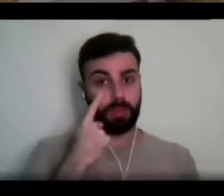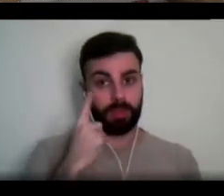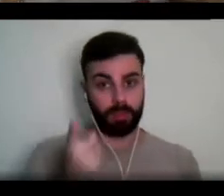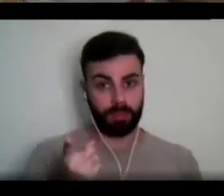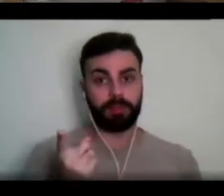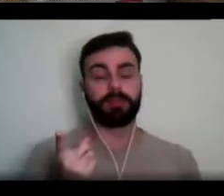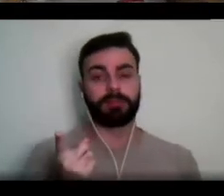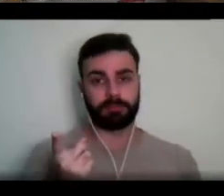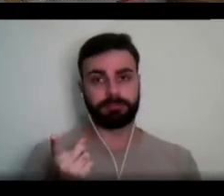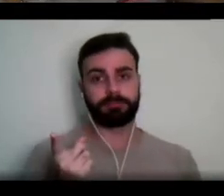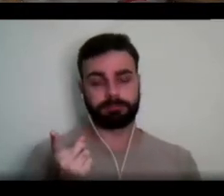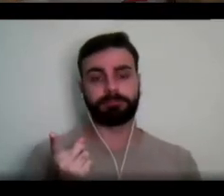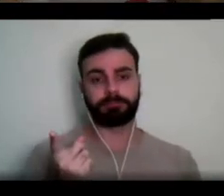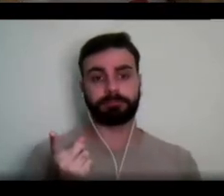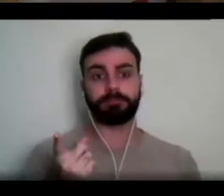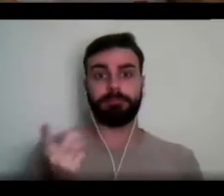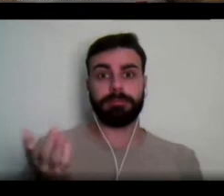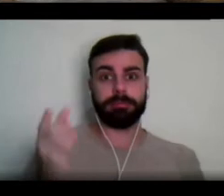coisa